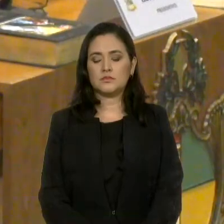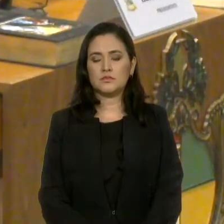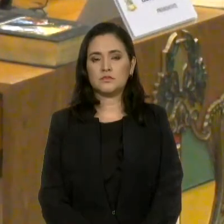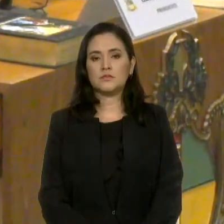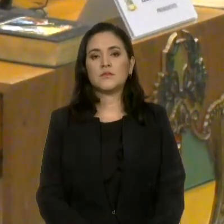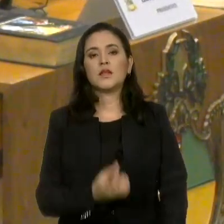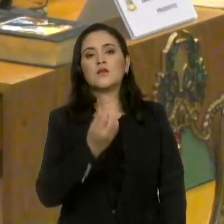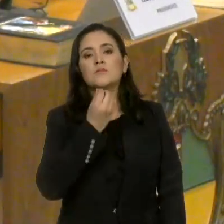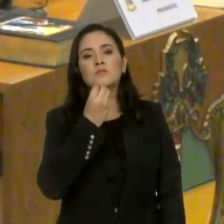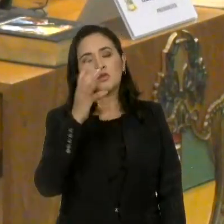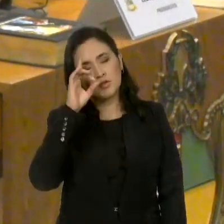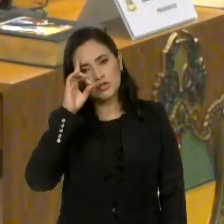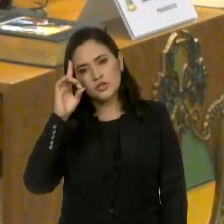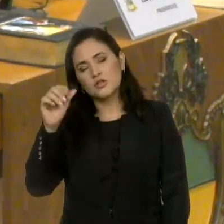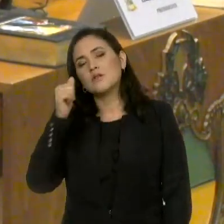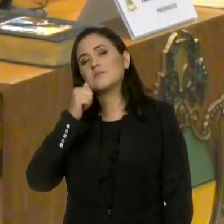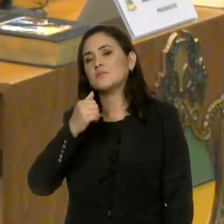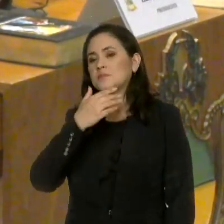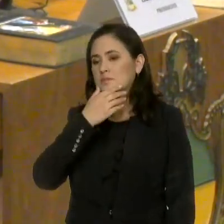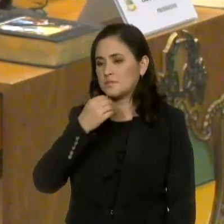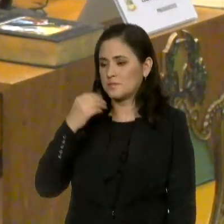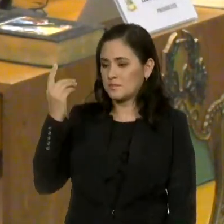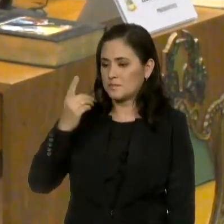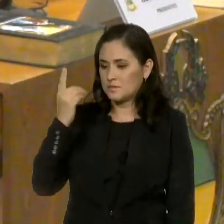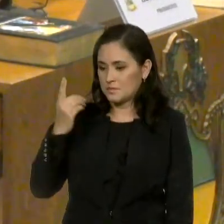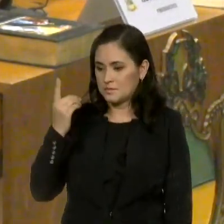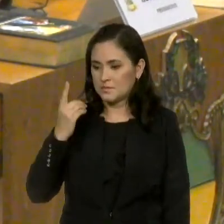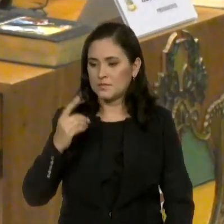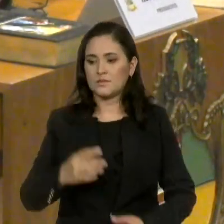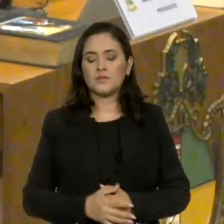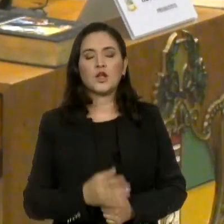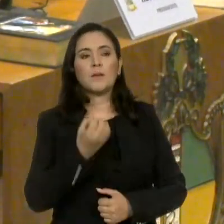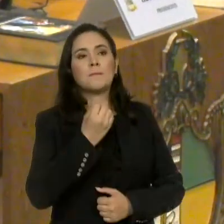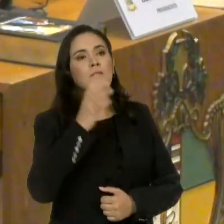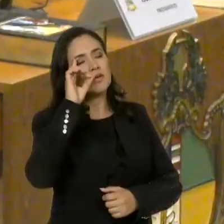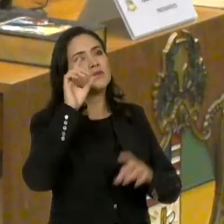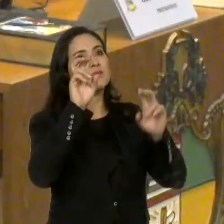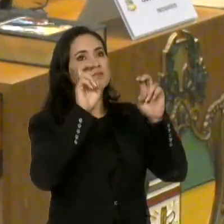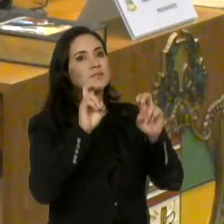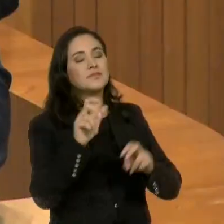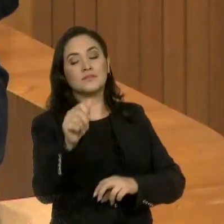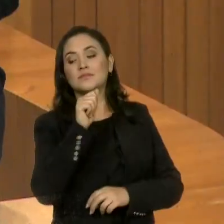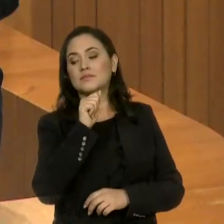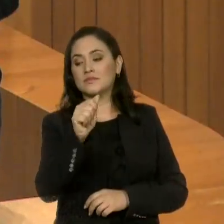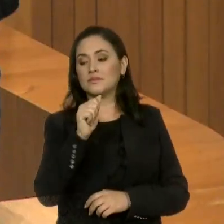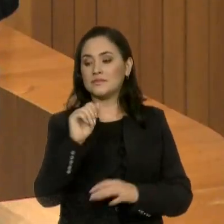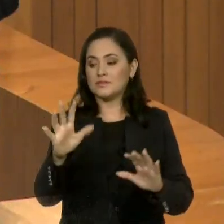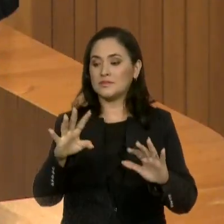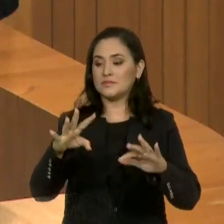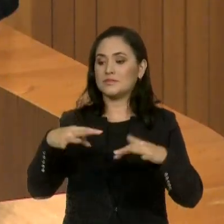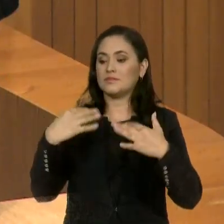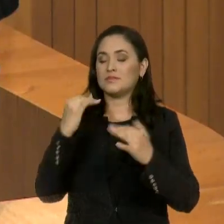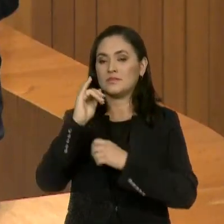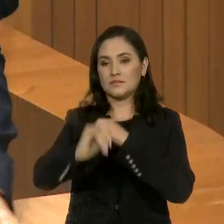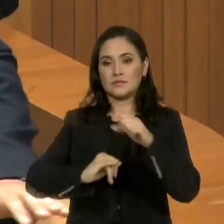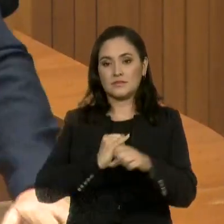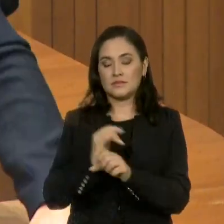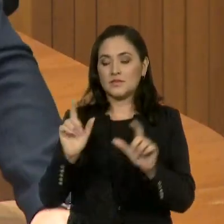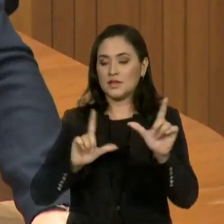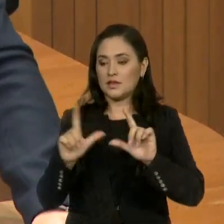Bom dia, senhores e senhores deputados, deputadas, bom dia, galeria, imprensa, internauta, TV